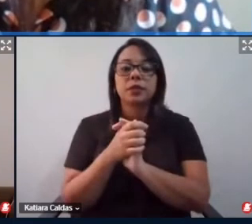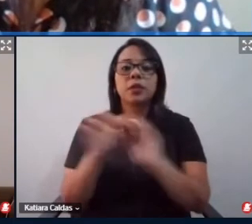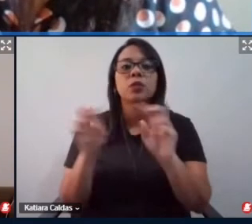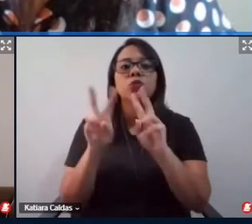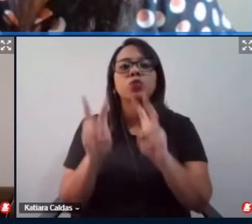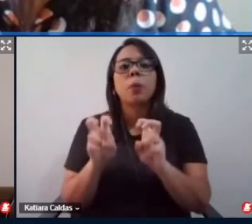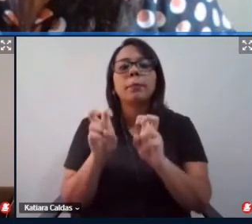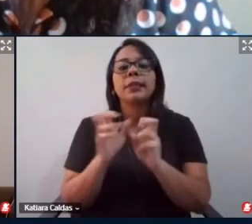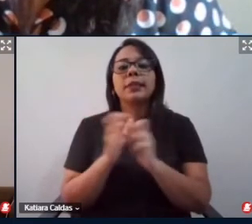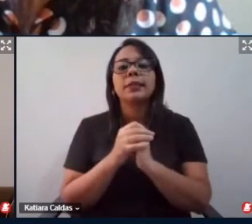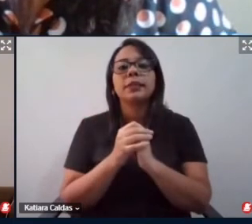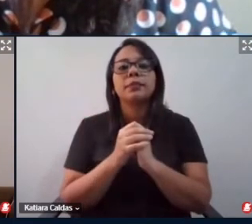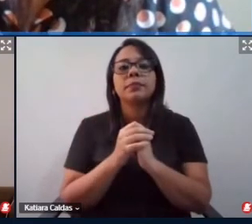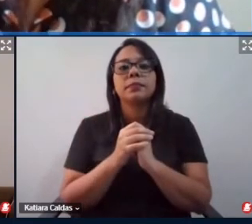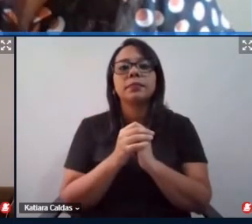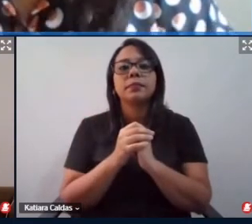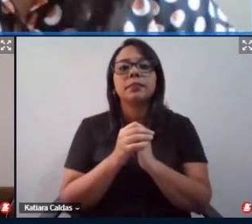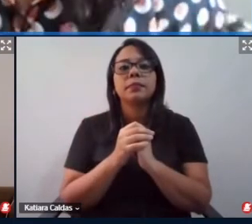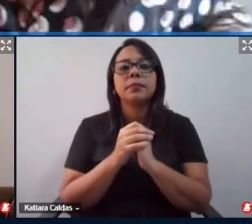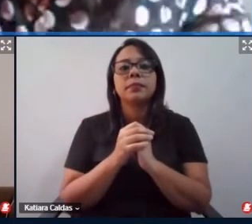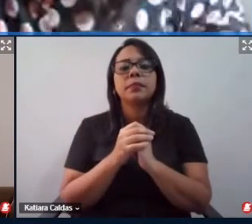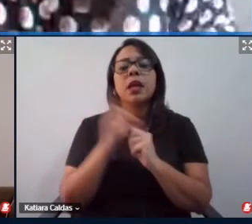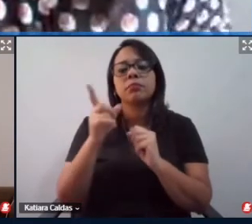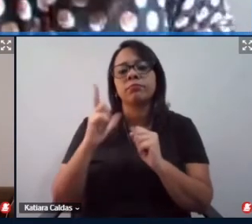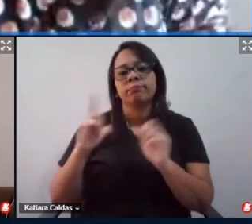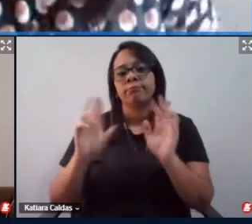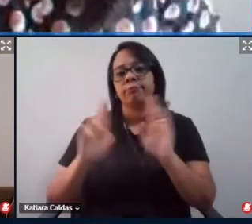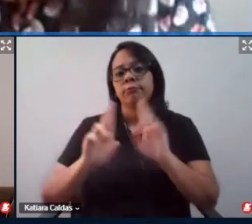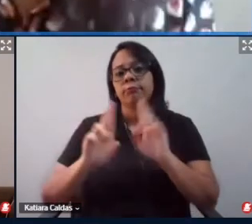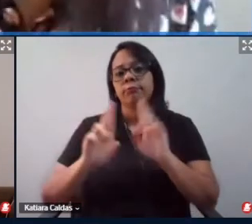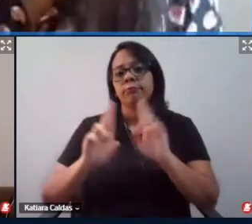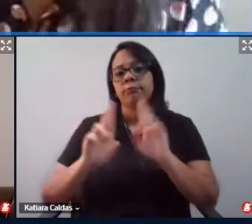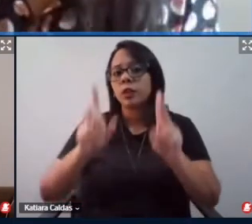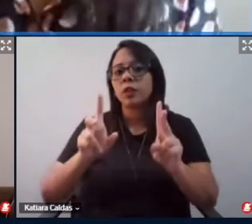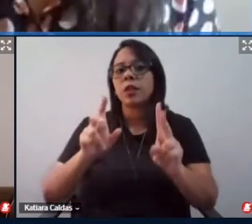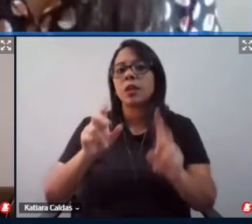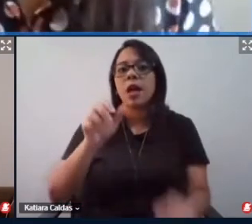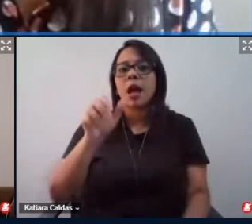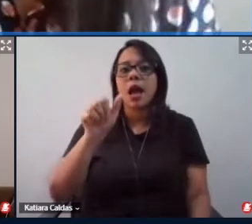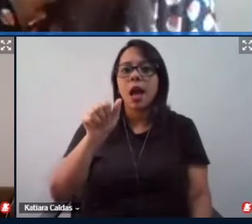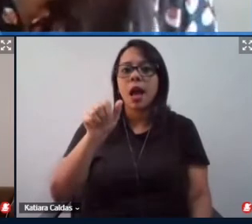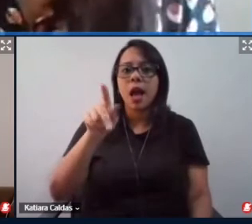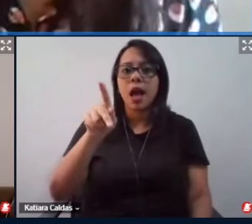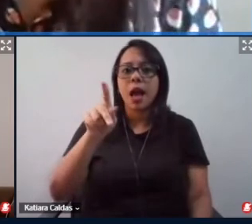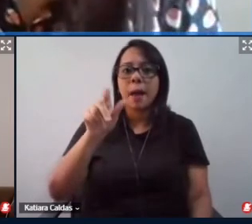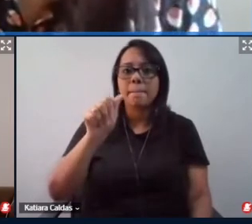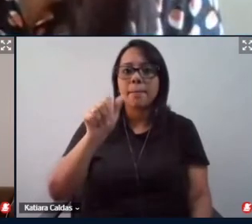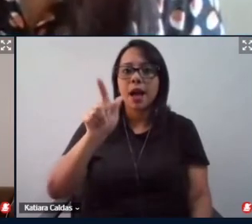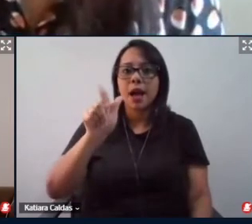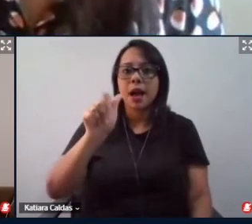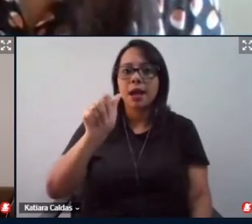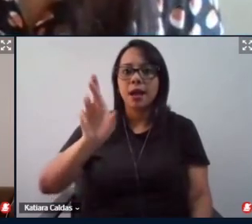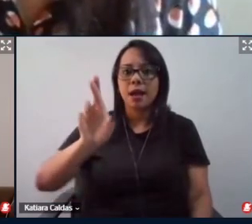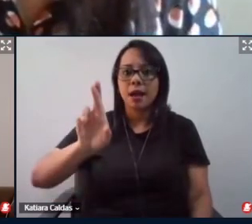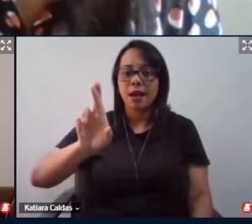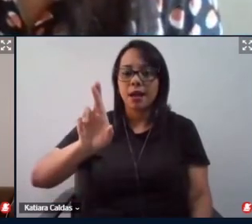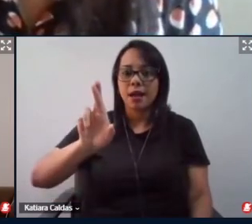sobre a diferença entre apagar e excluir.